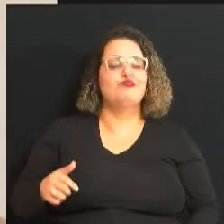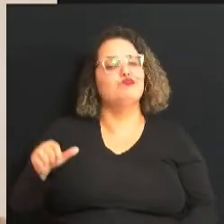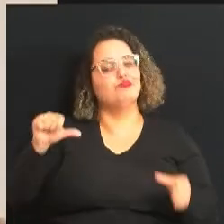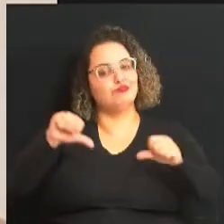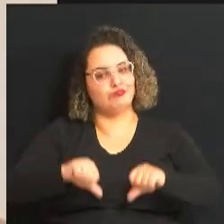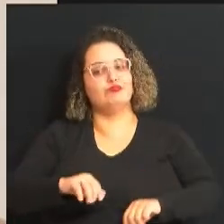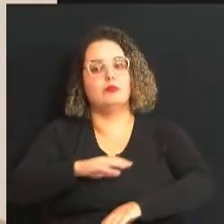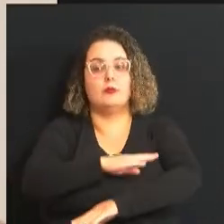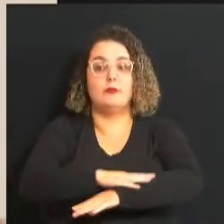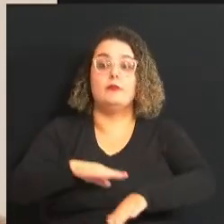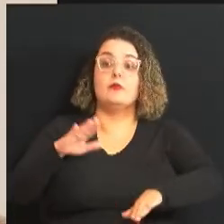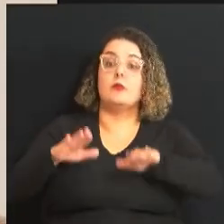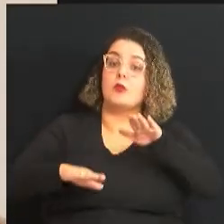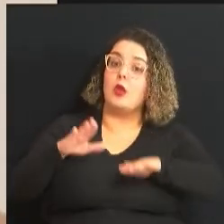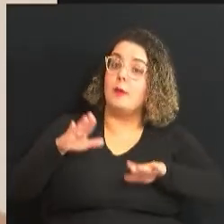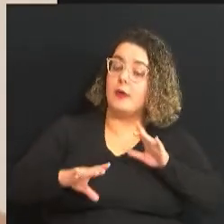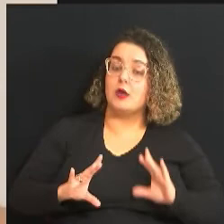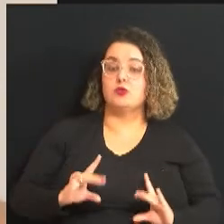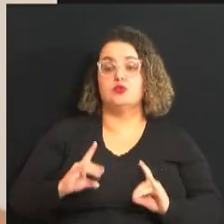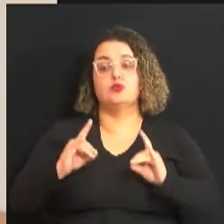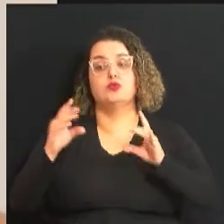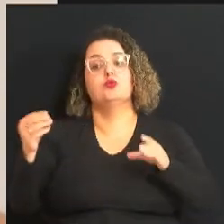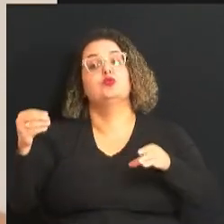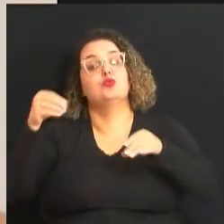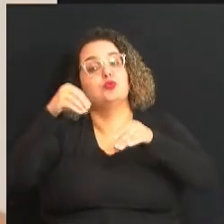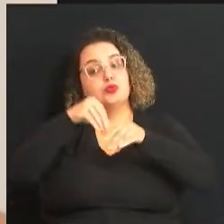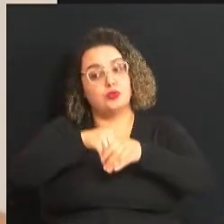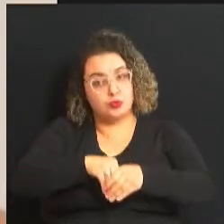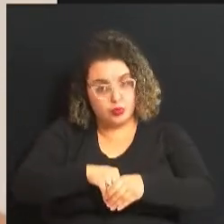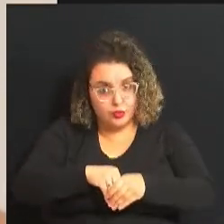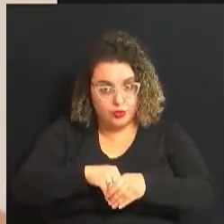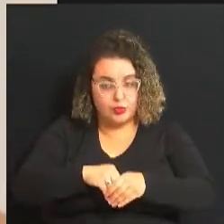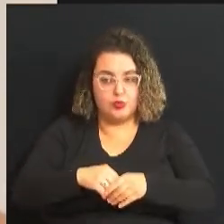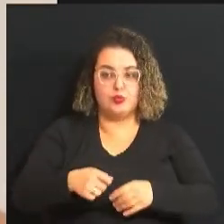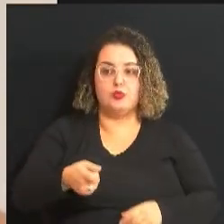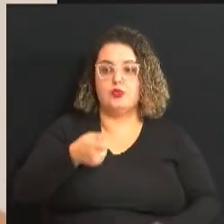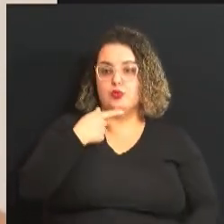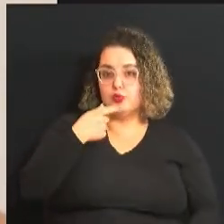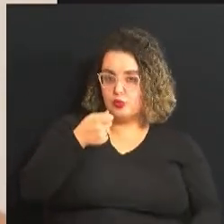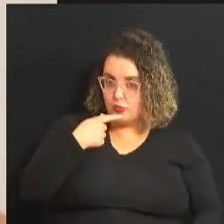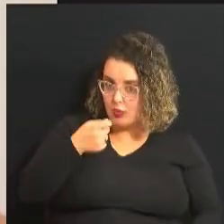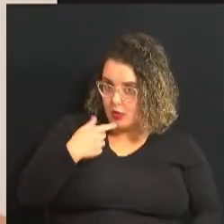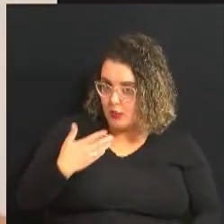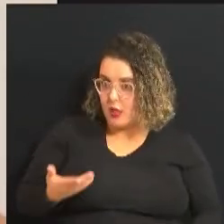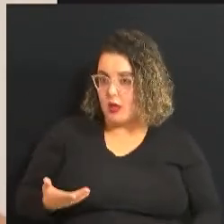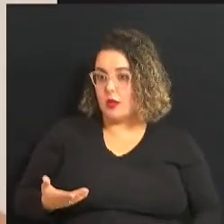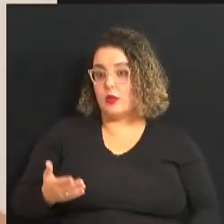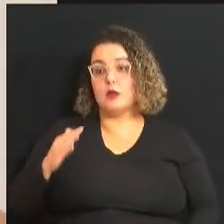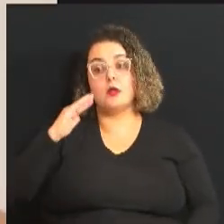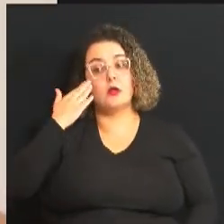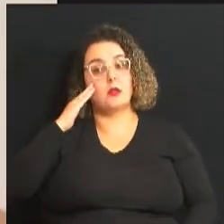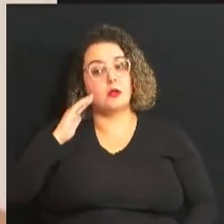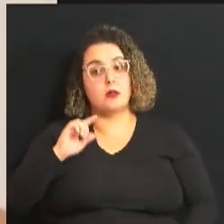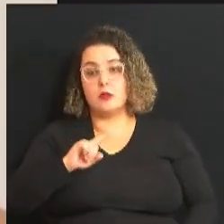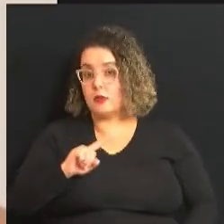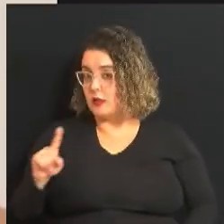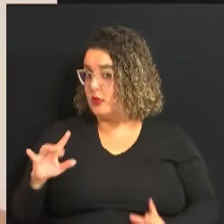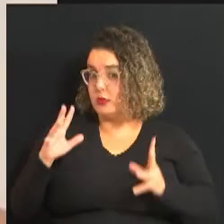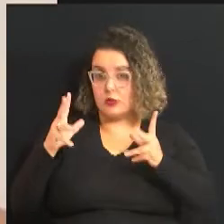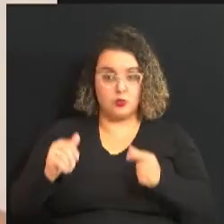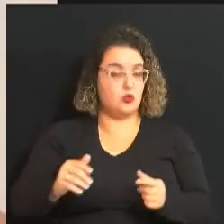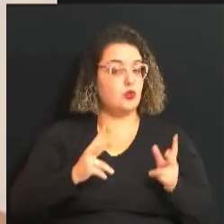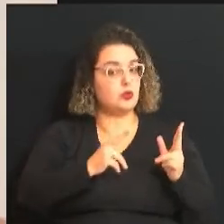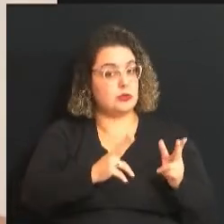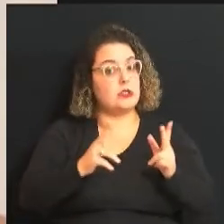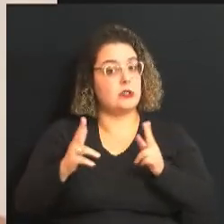do hormônio que está dentro do anticoncepcional. A gente tem que entender que o anticoncepcional não são todos iguais. Então, tem alguns